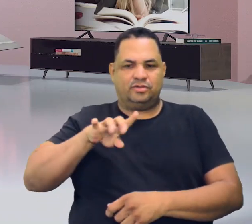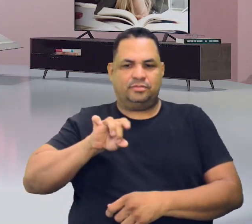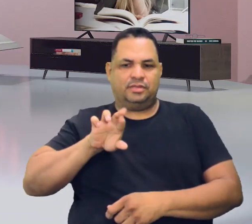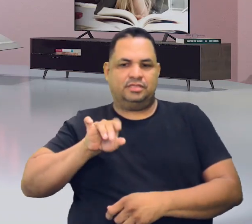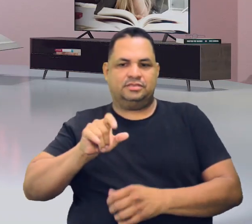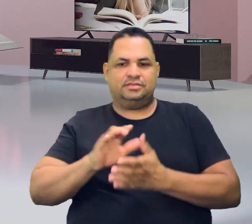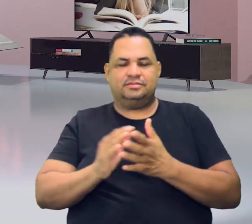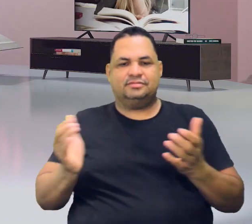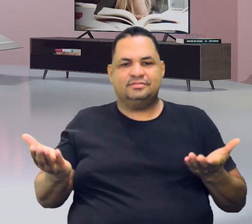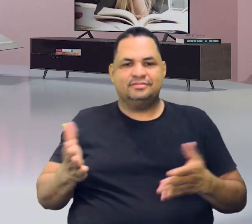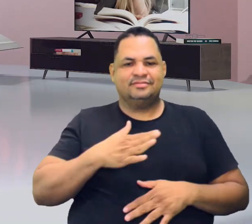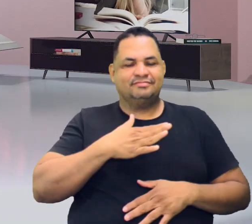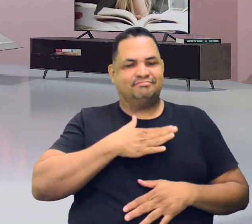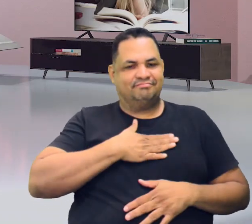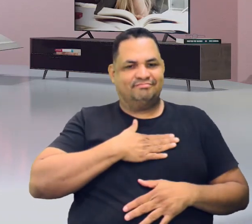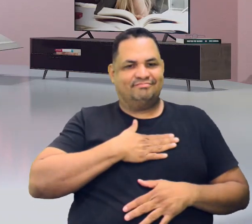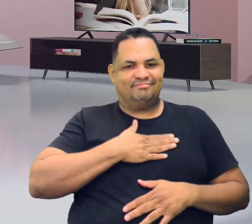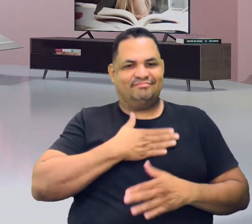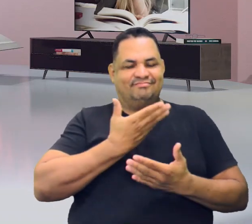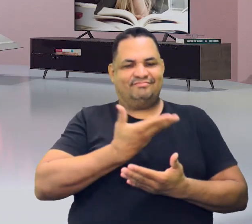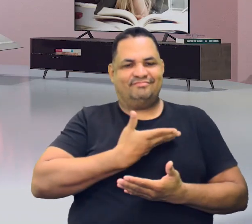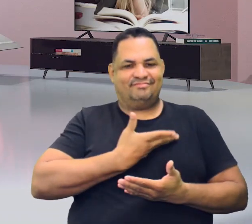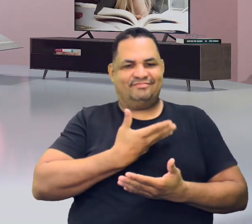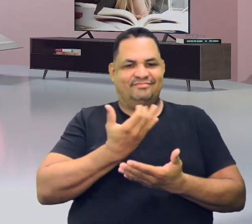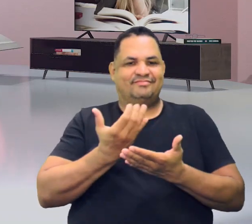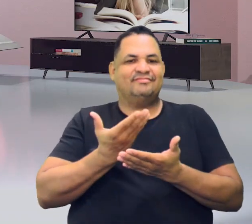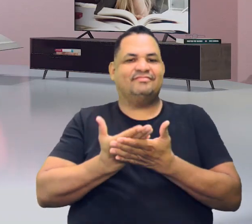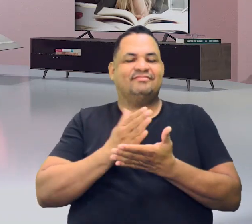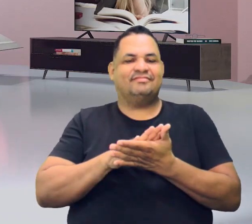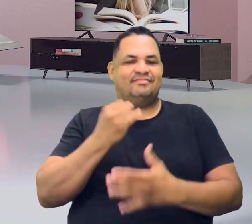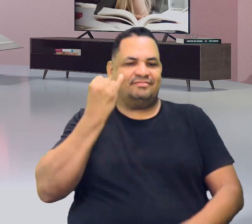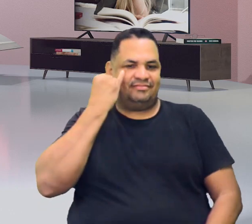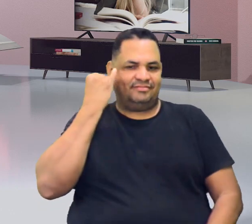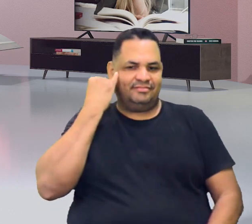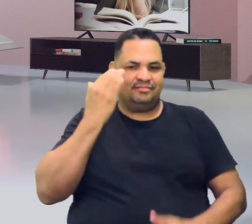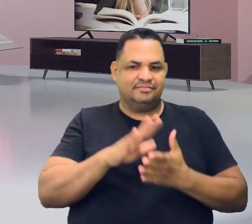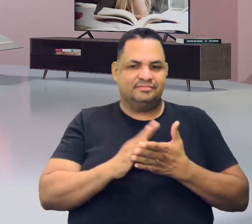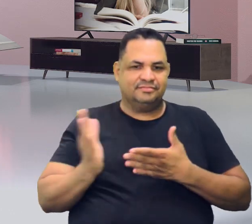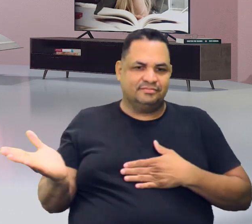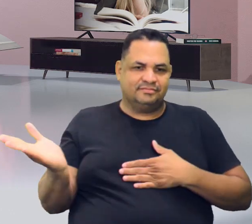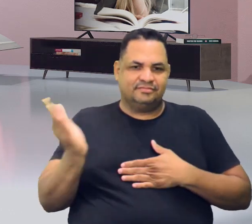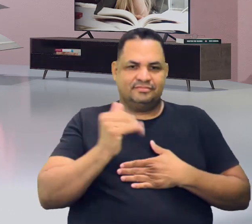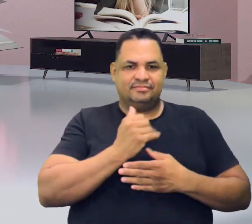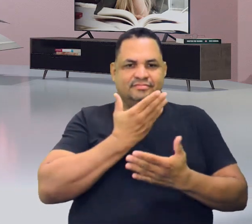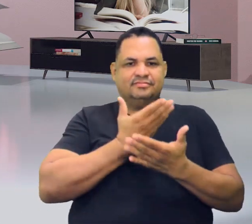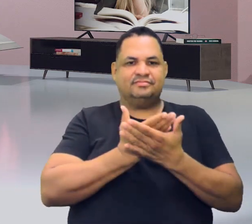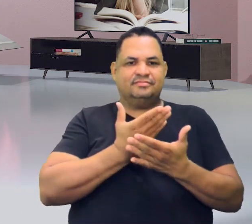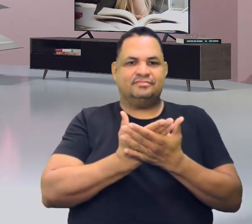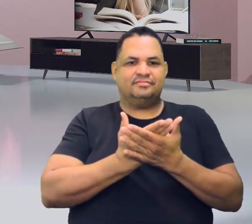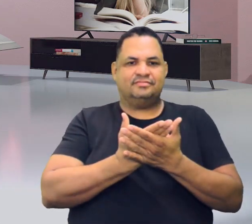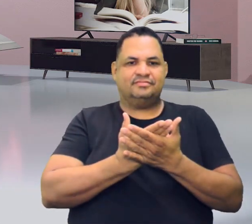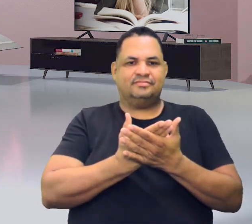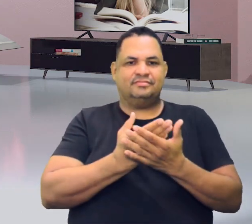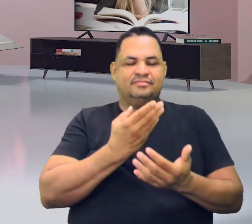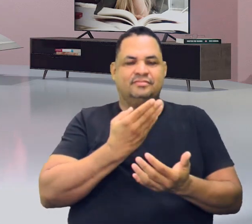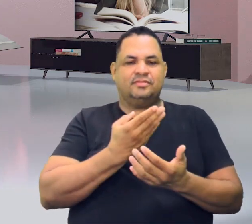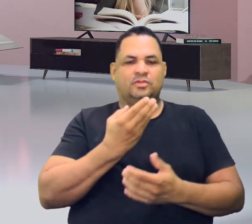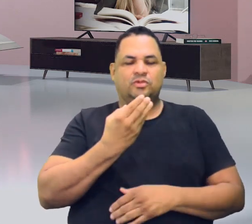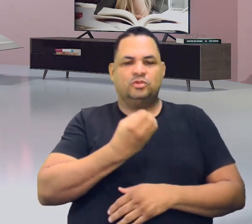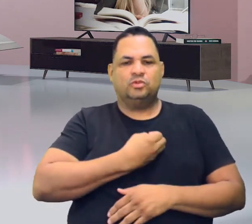Ramos, e o meu parceiro intérprete Sâmio. Beleza? Vamos lá para nossa aula